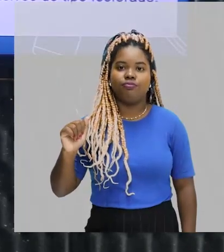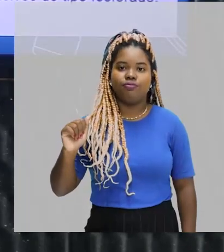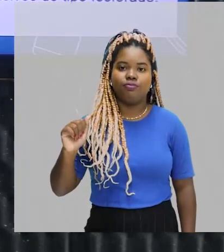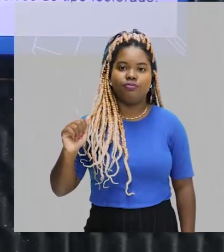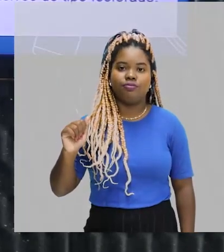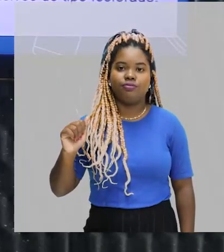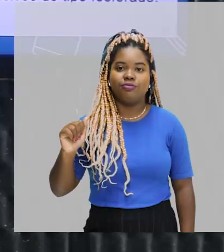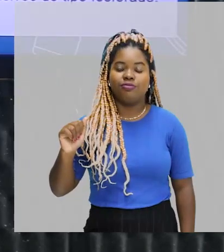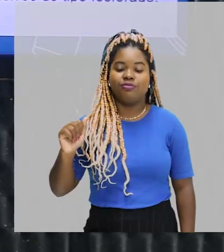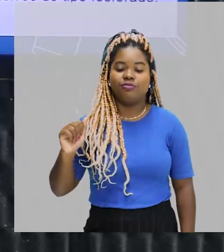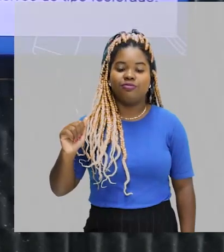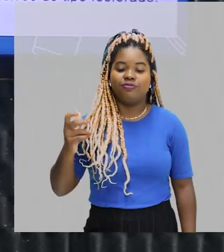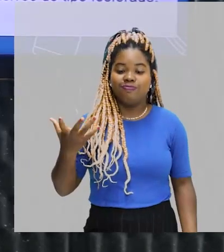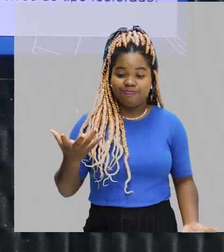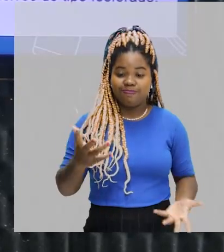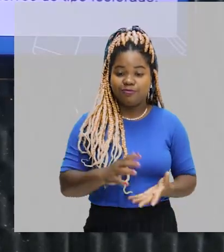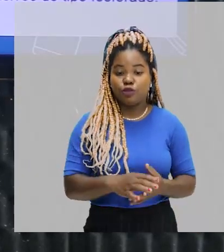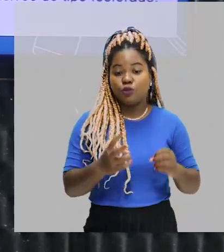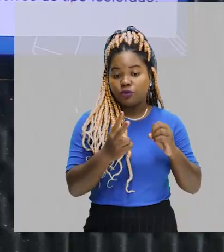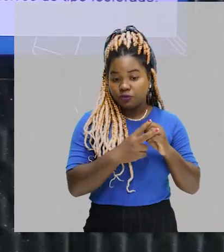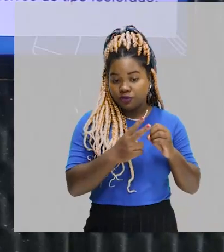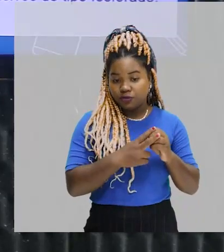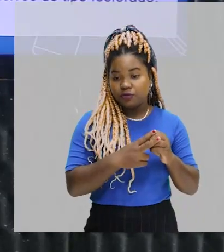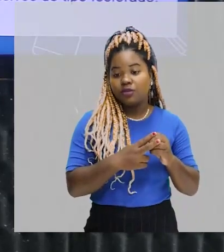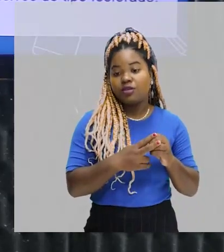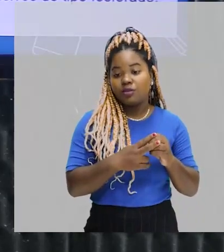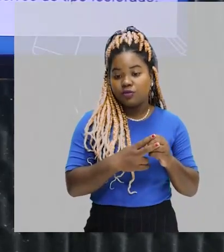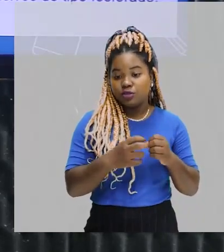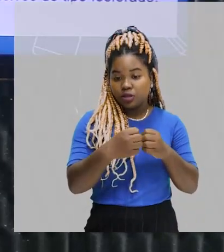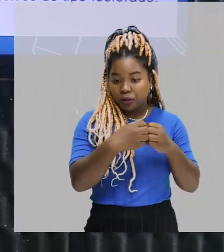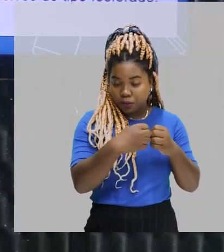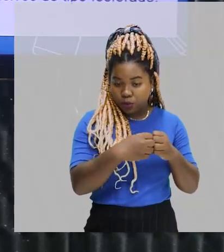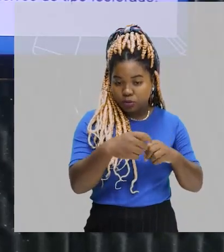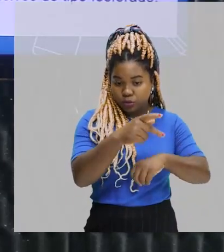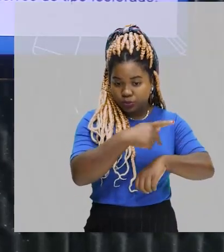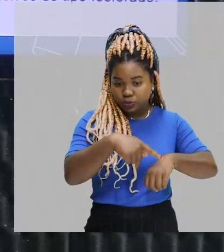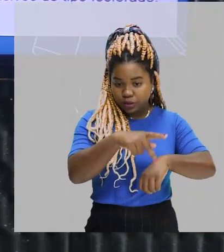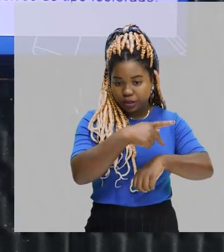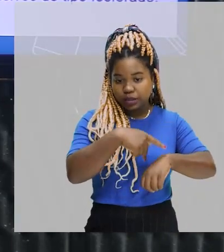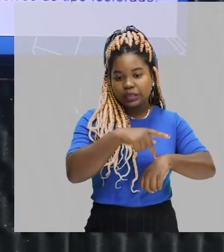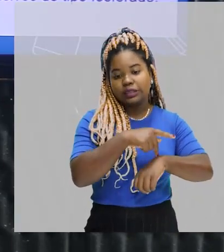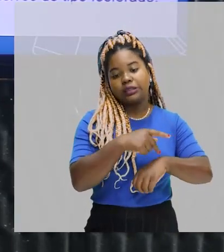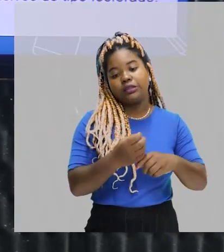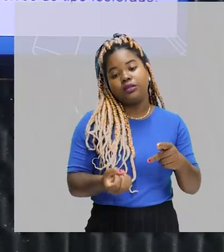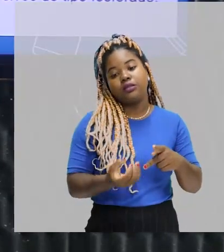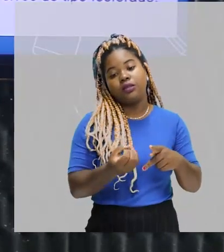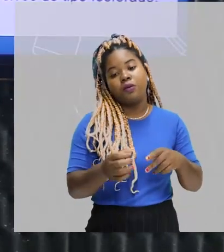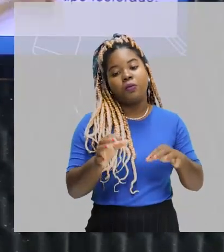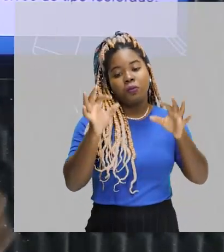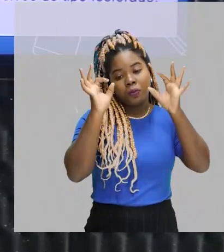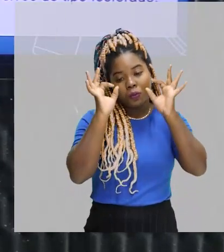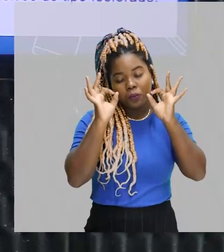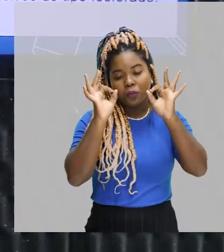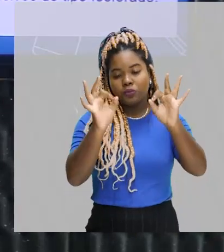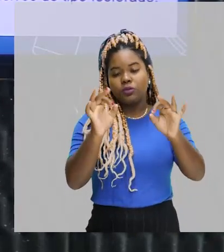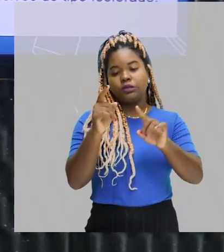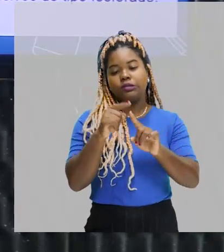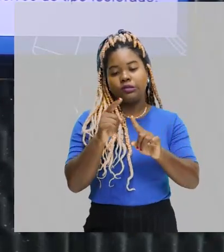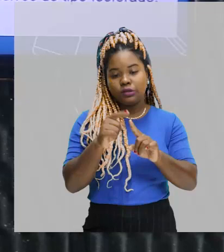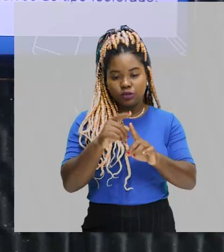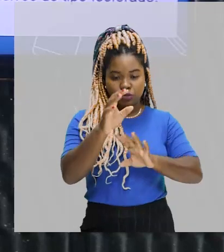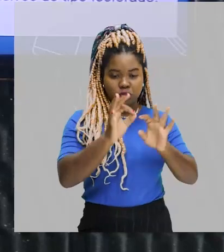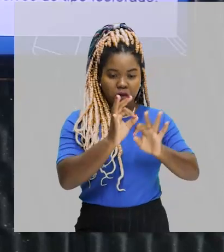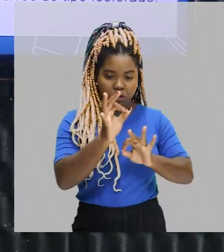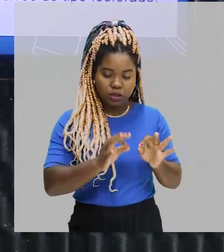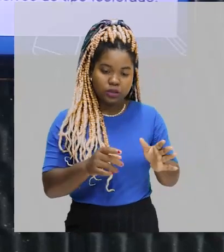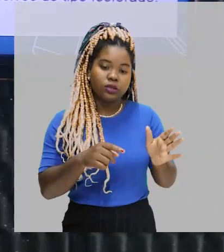A pegadinha é porque o verbo está perto de países, que está no plural. Então, muita atenção na hora desse tipo de construção,